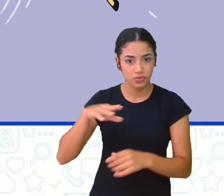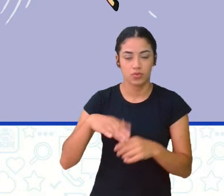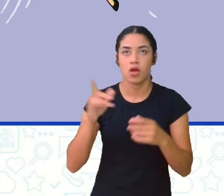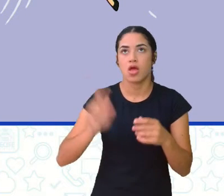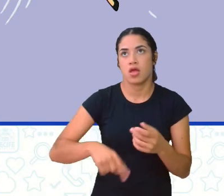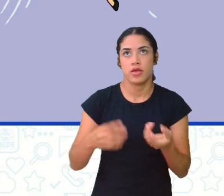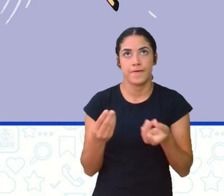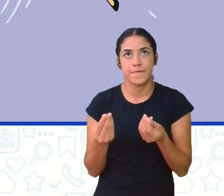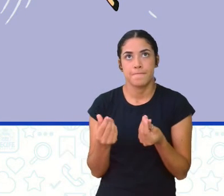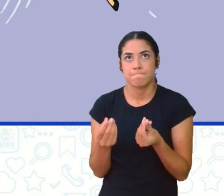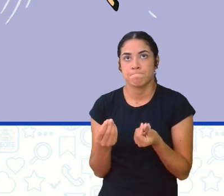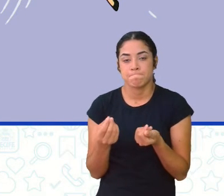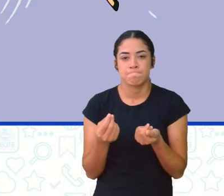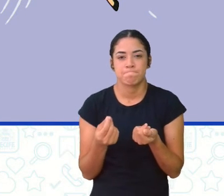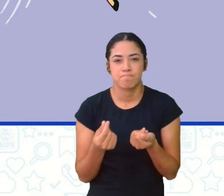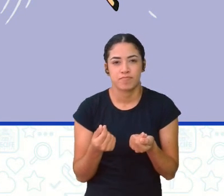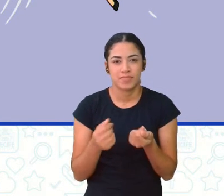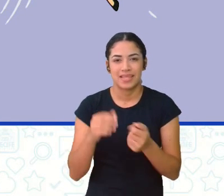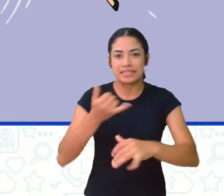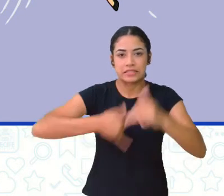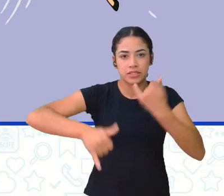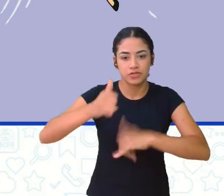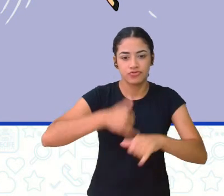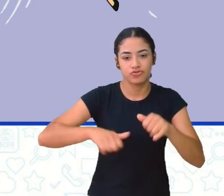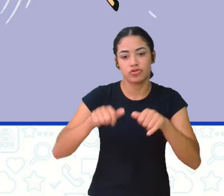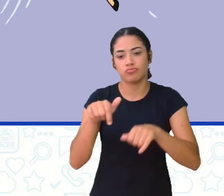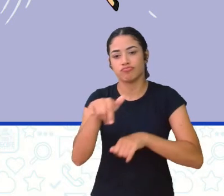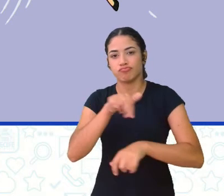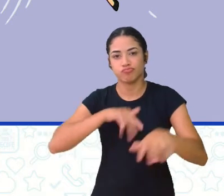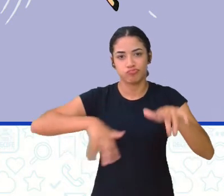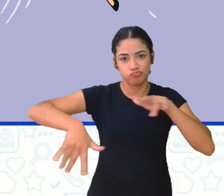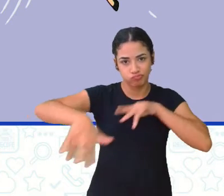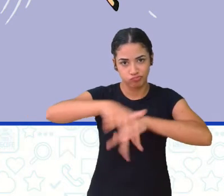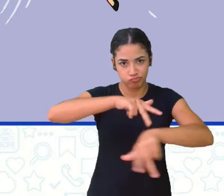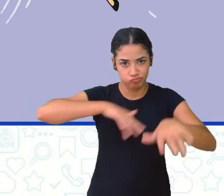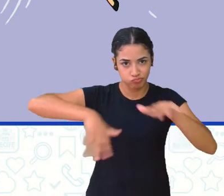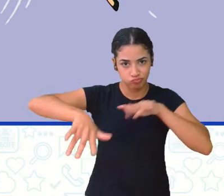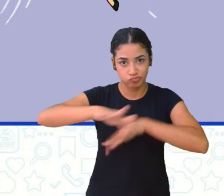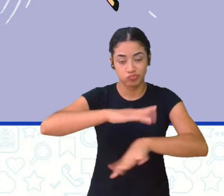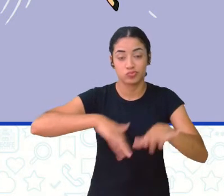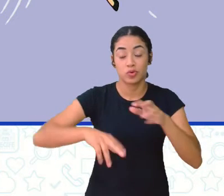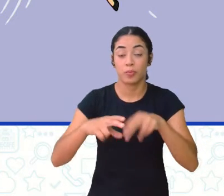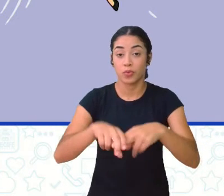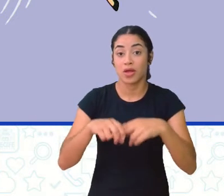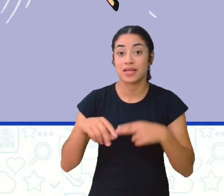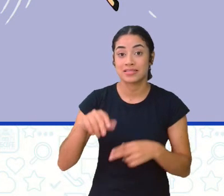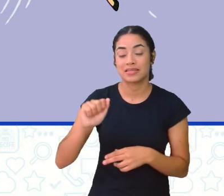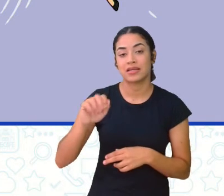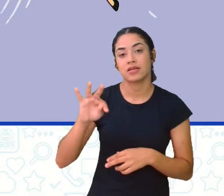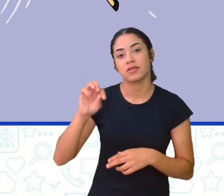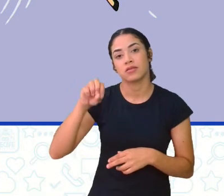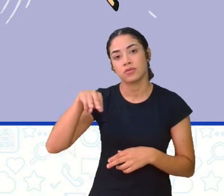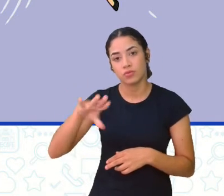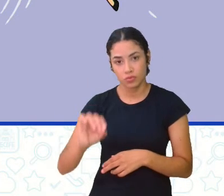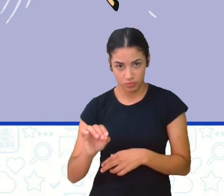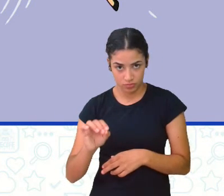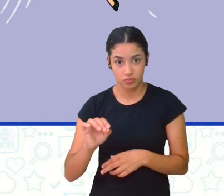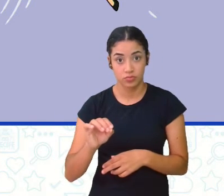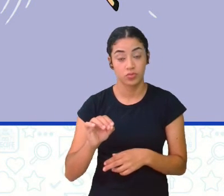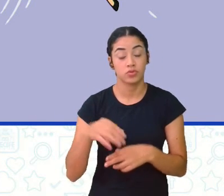né, que está circulando em relação a esse átomo, a essa partícula, e enquanto